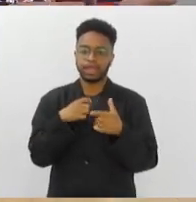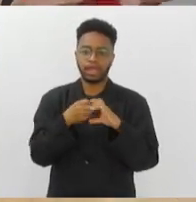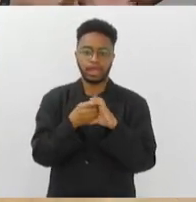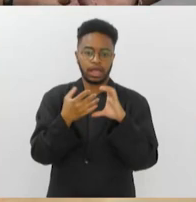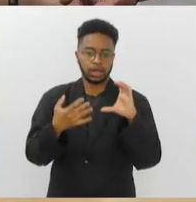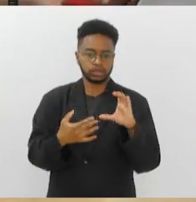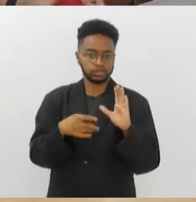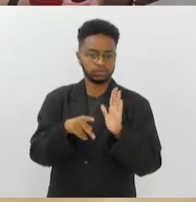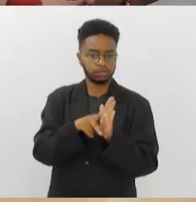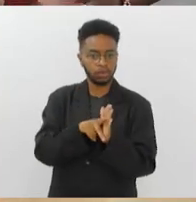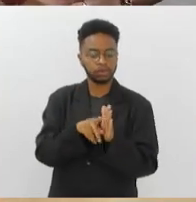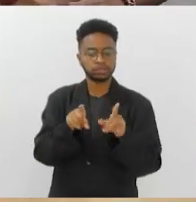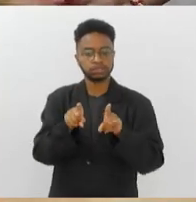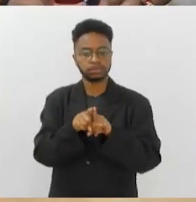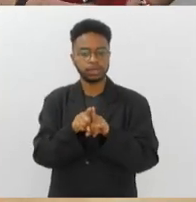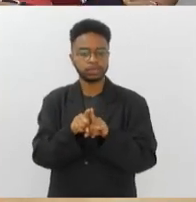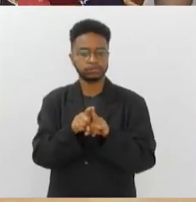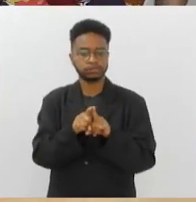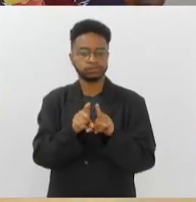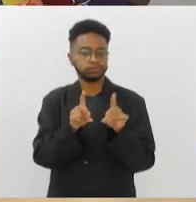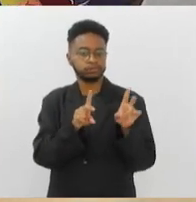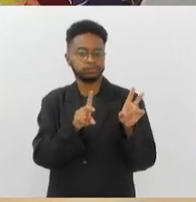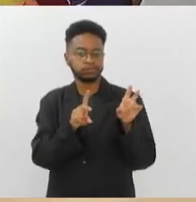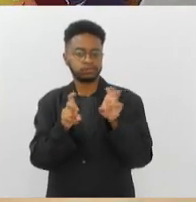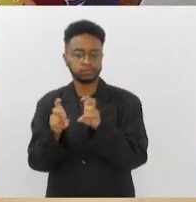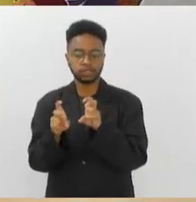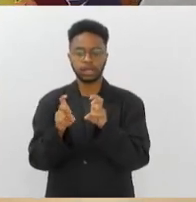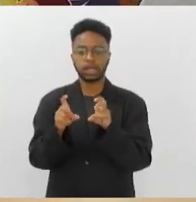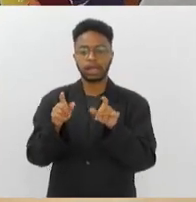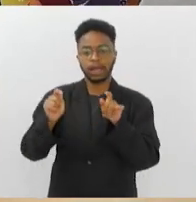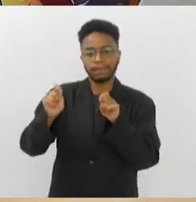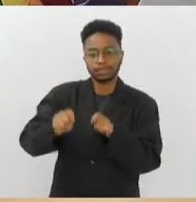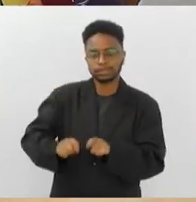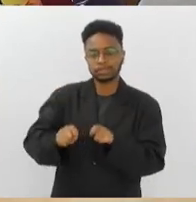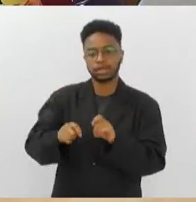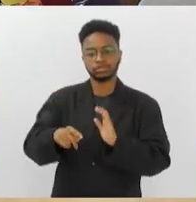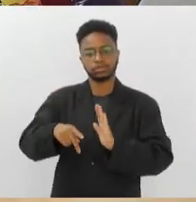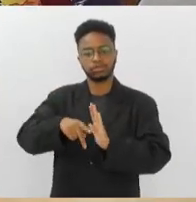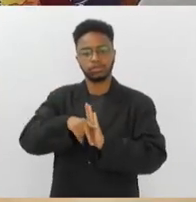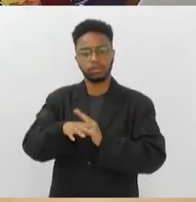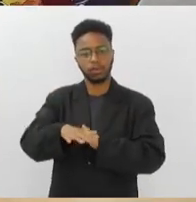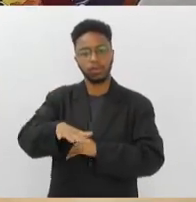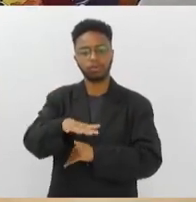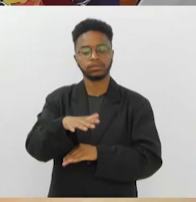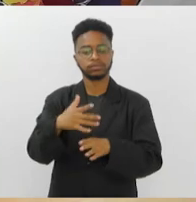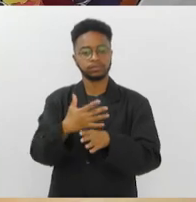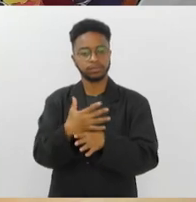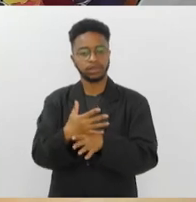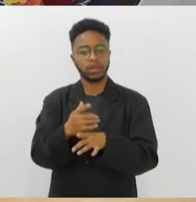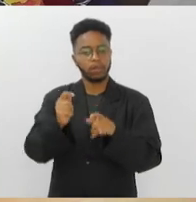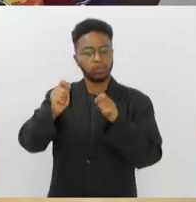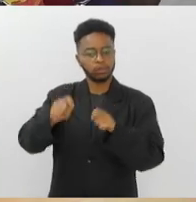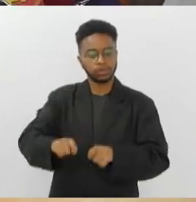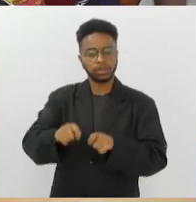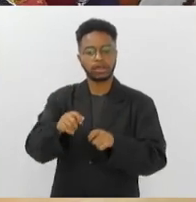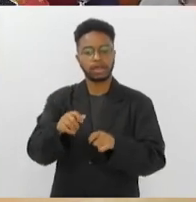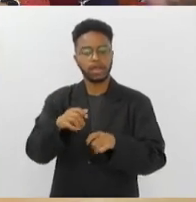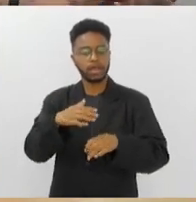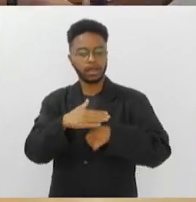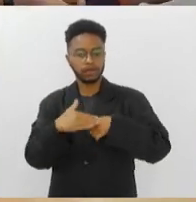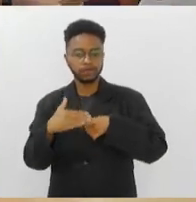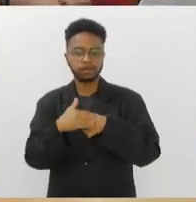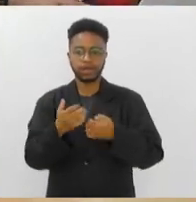particularidade, toda a sua inventiva e toda a sua capacidade de potência, de afeto, de